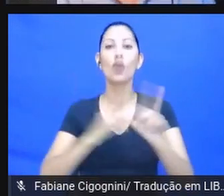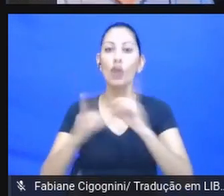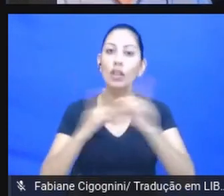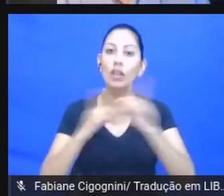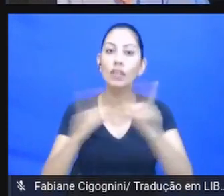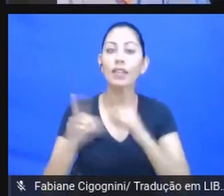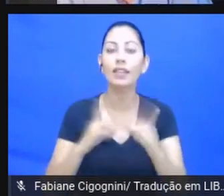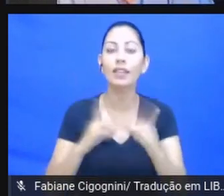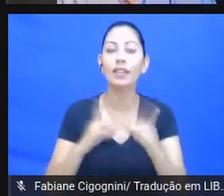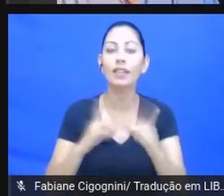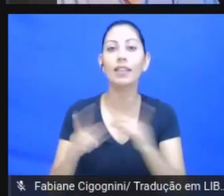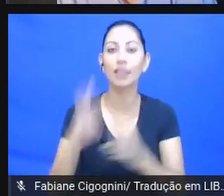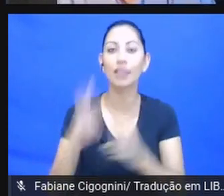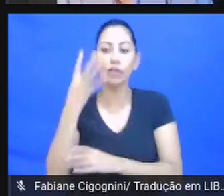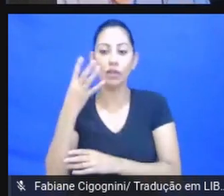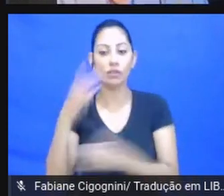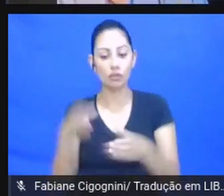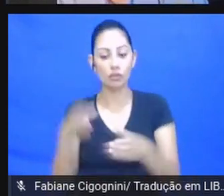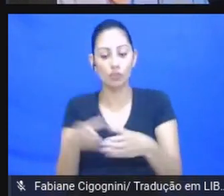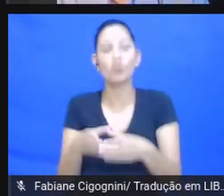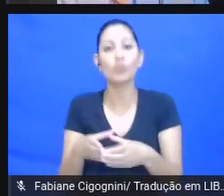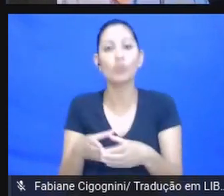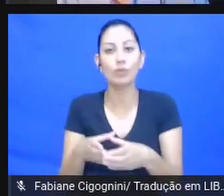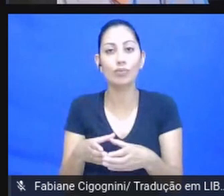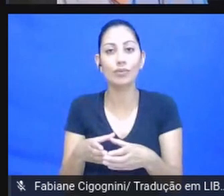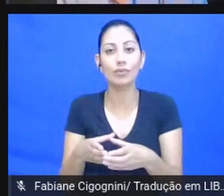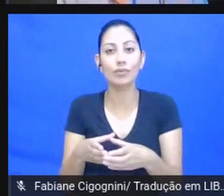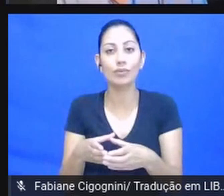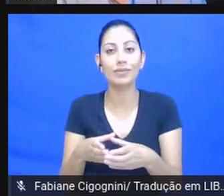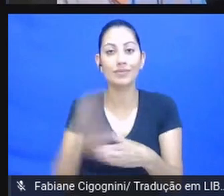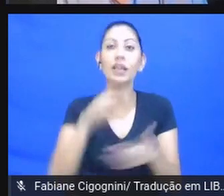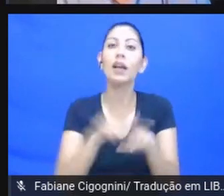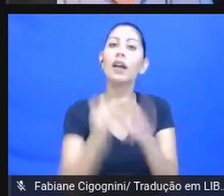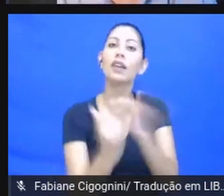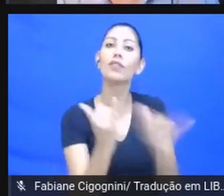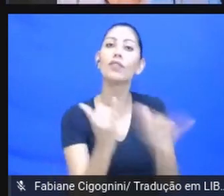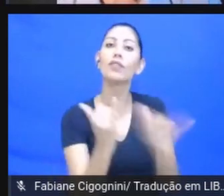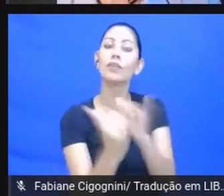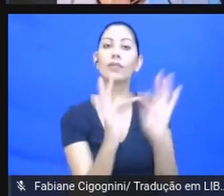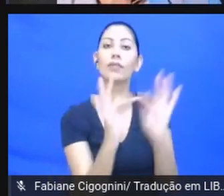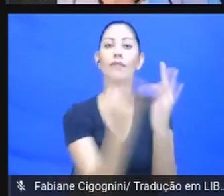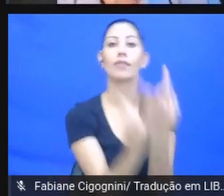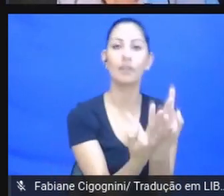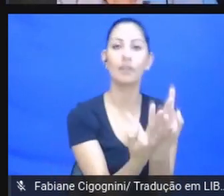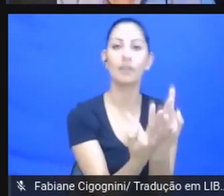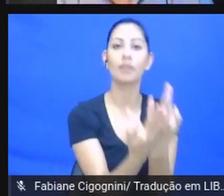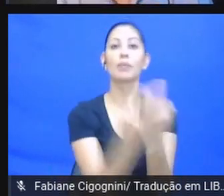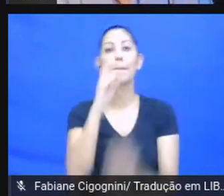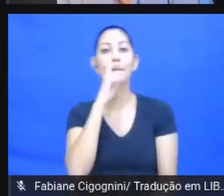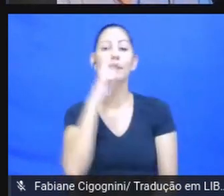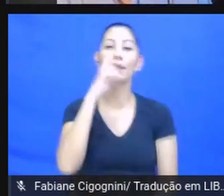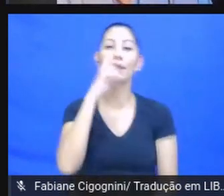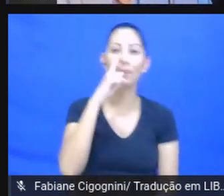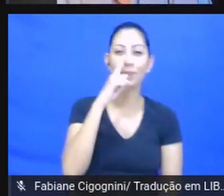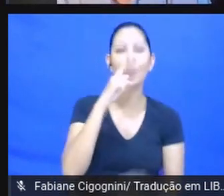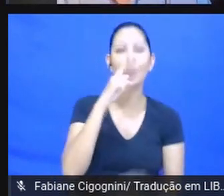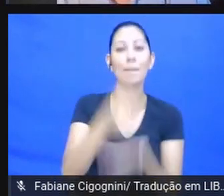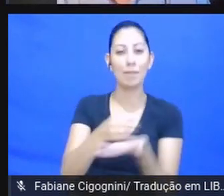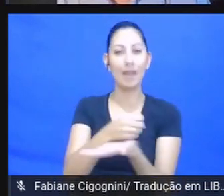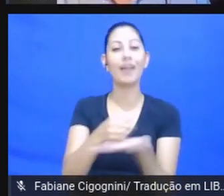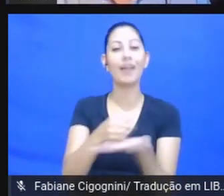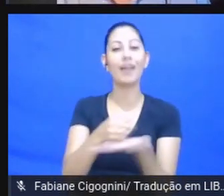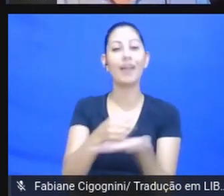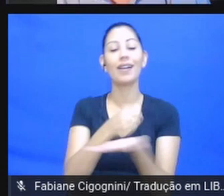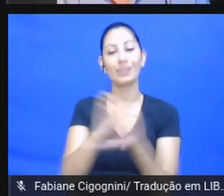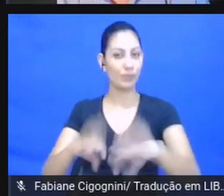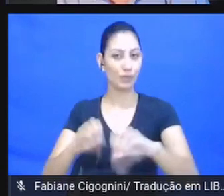dos professores, também com as famílias, e principalmente pais, no caso da educação básica. Há um atendimento que chamaria